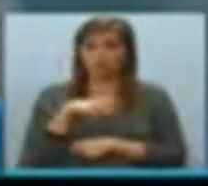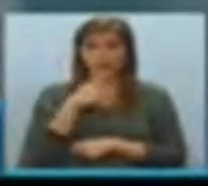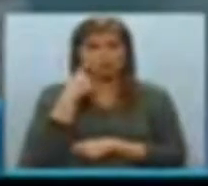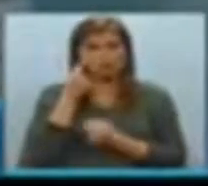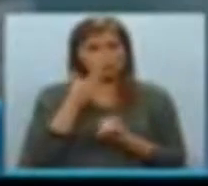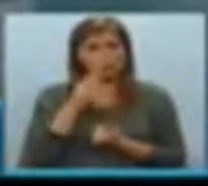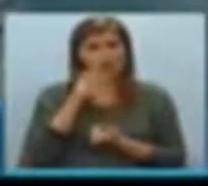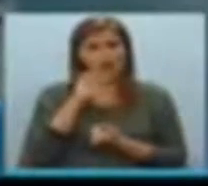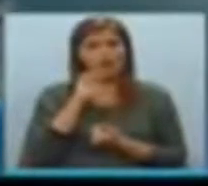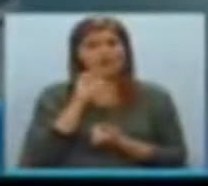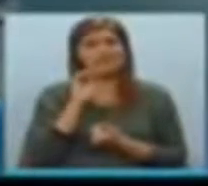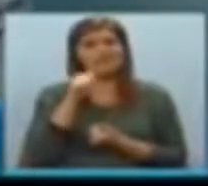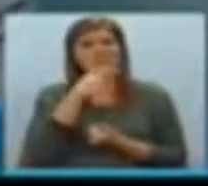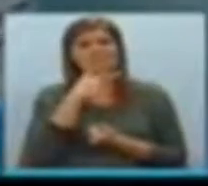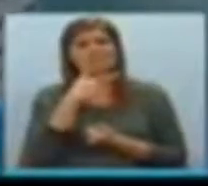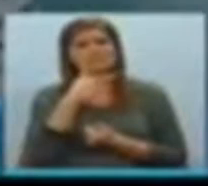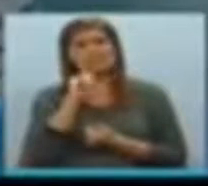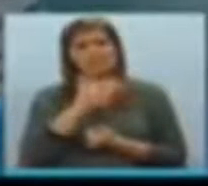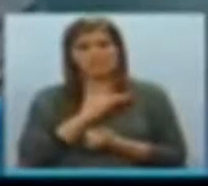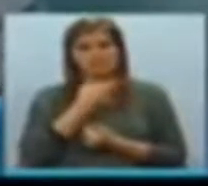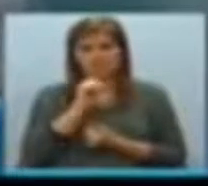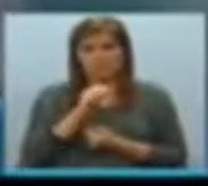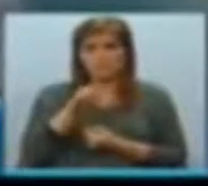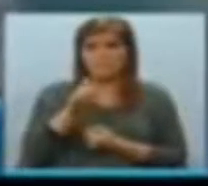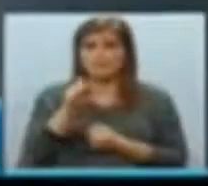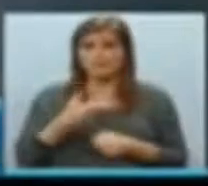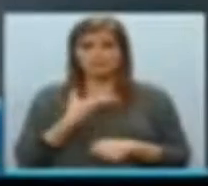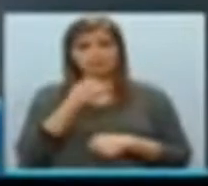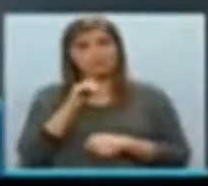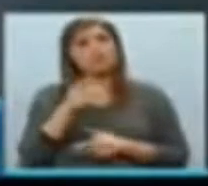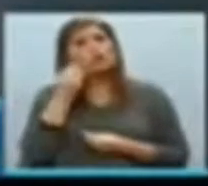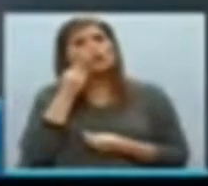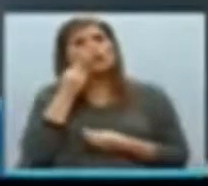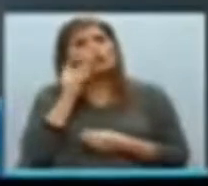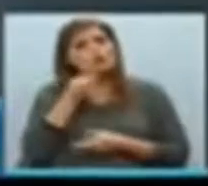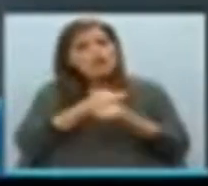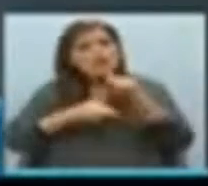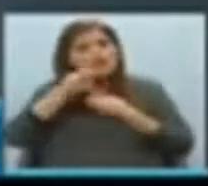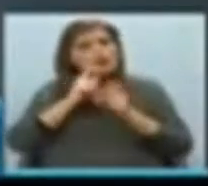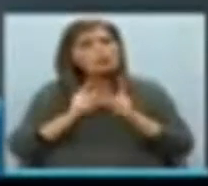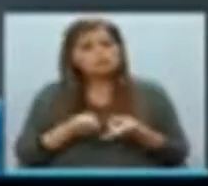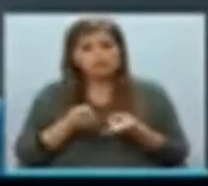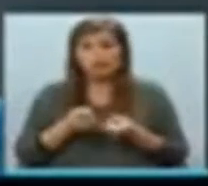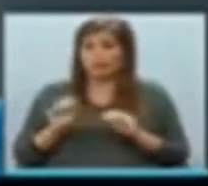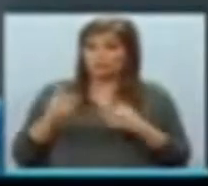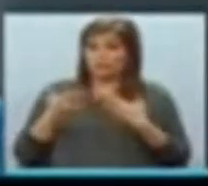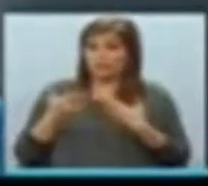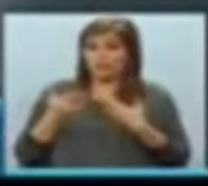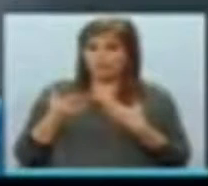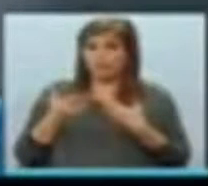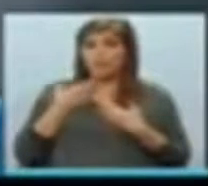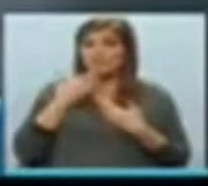que consoante que este novelo provar esta ficção primeiro vou agradecer o convite para vir aqui né